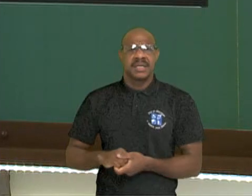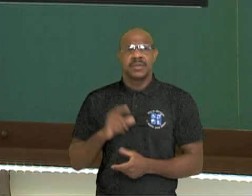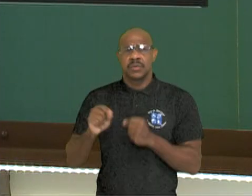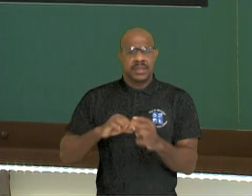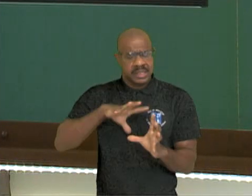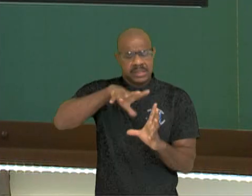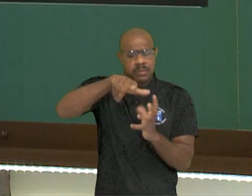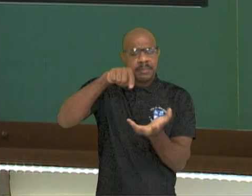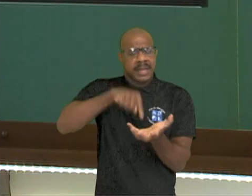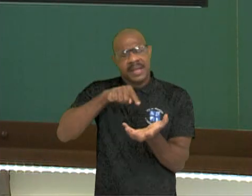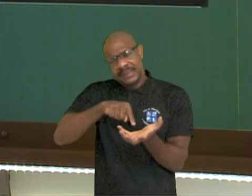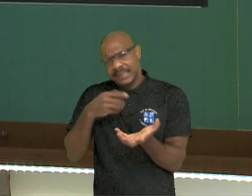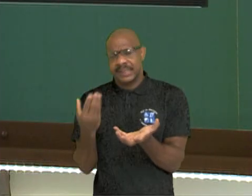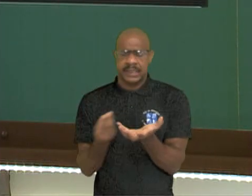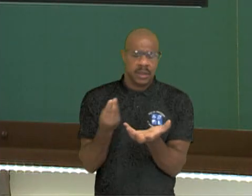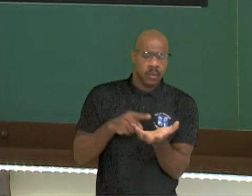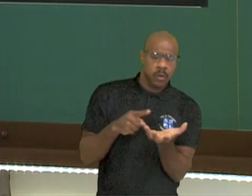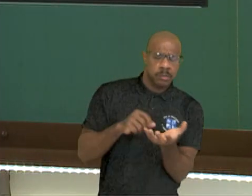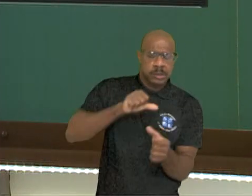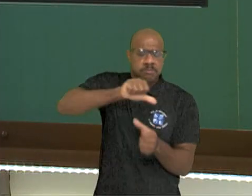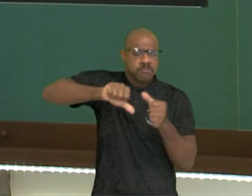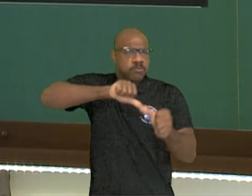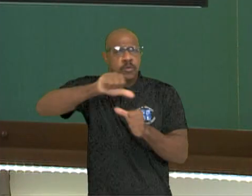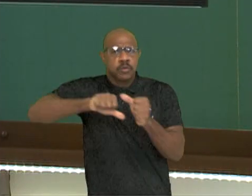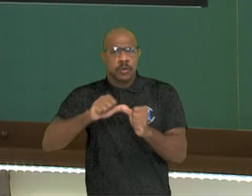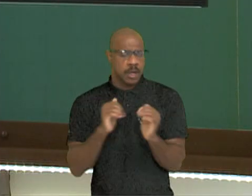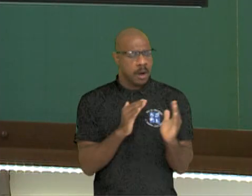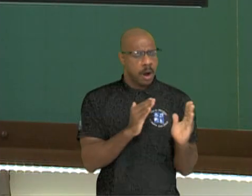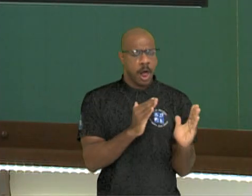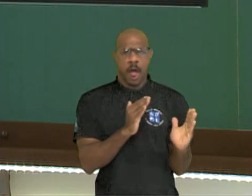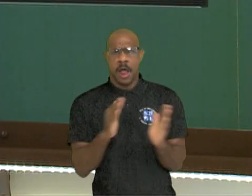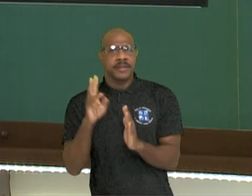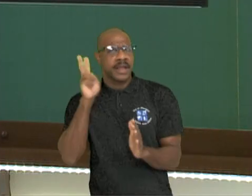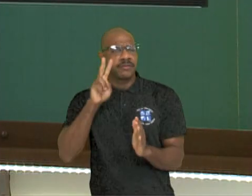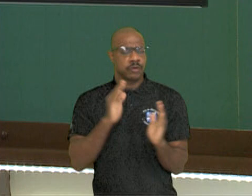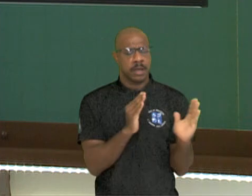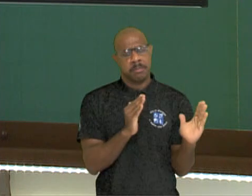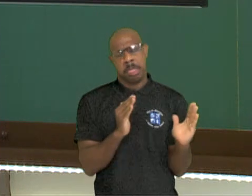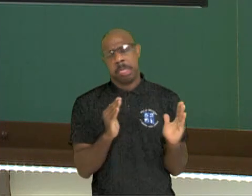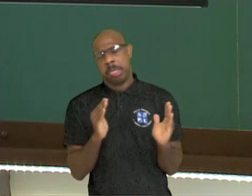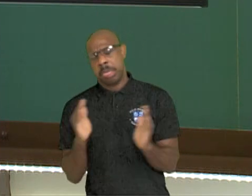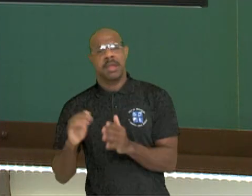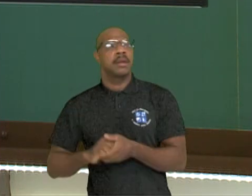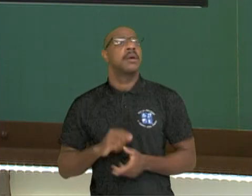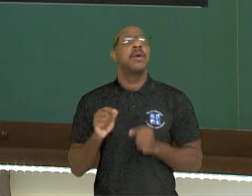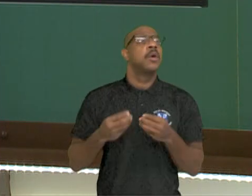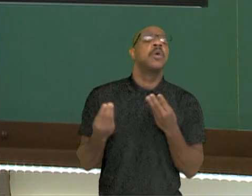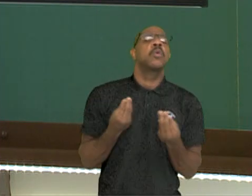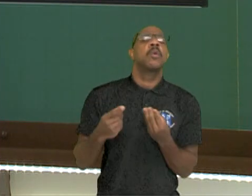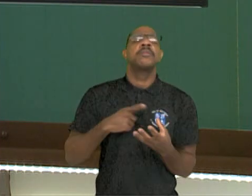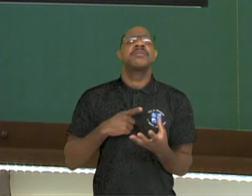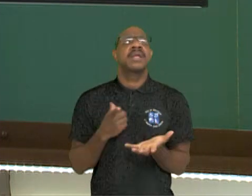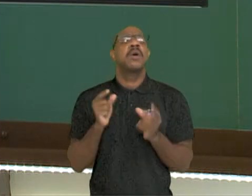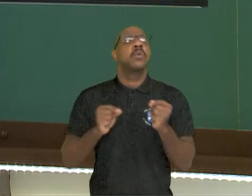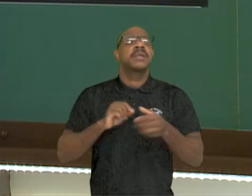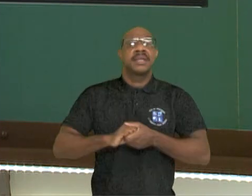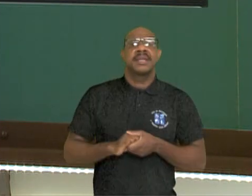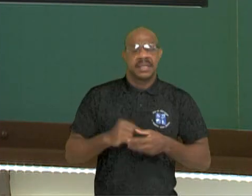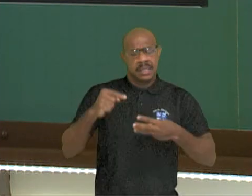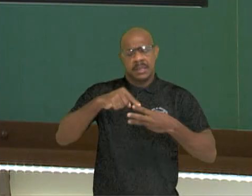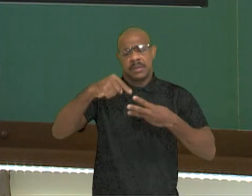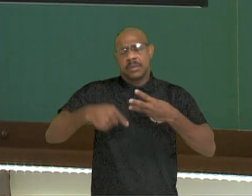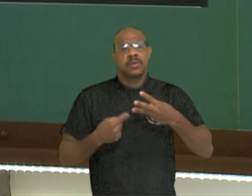do planeta que se alterou ao longo da sua história geológica, como está dividido o